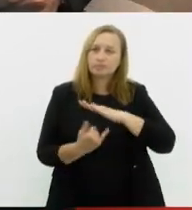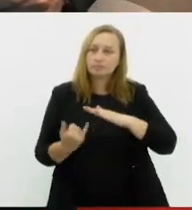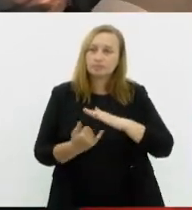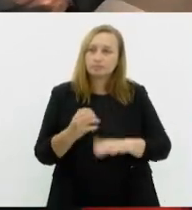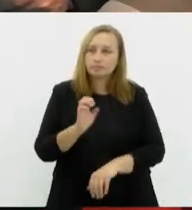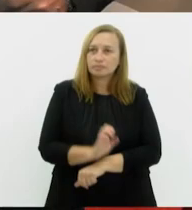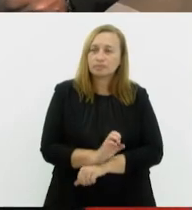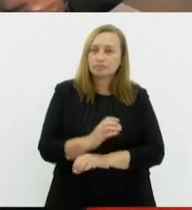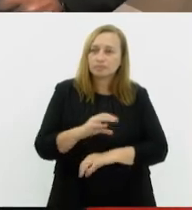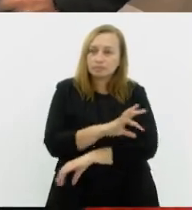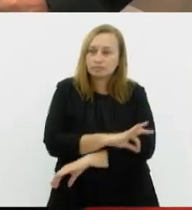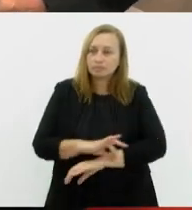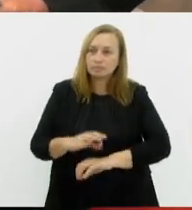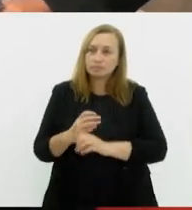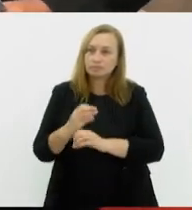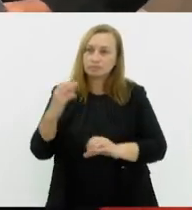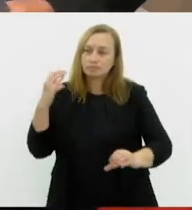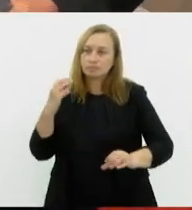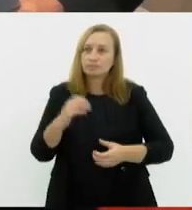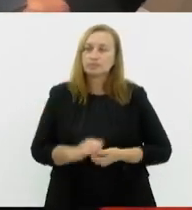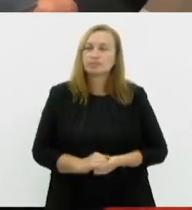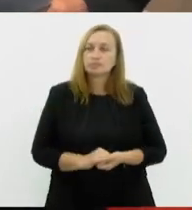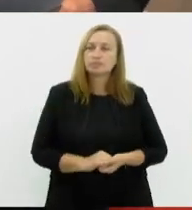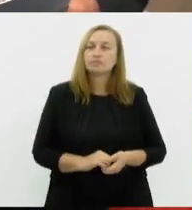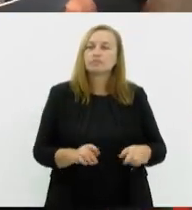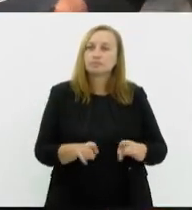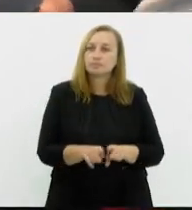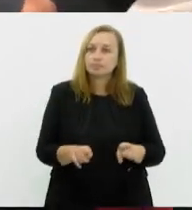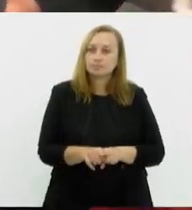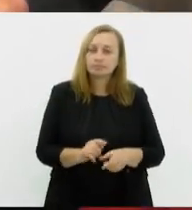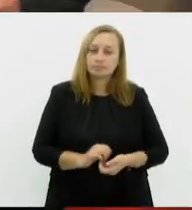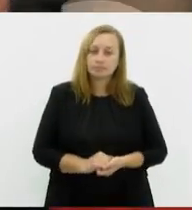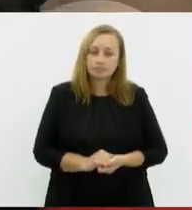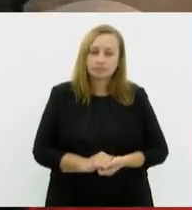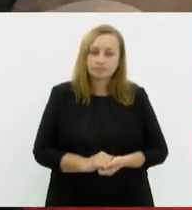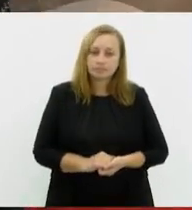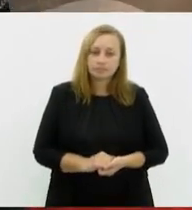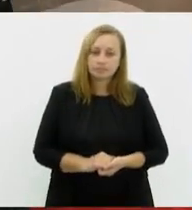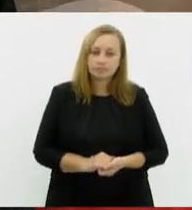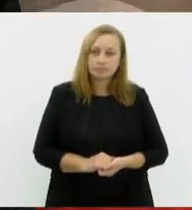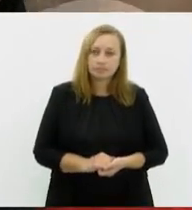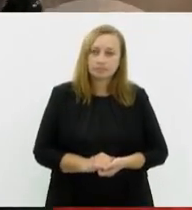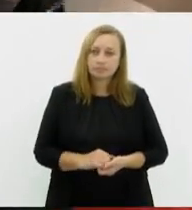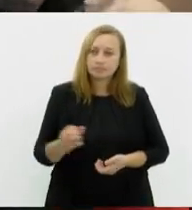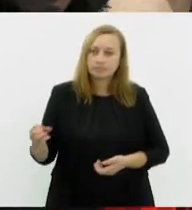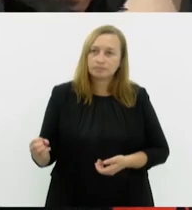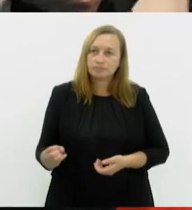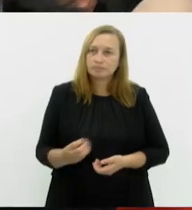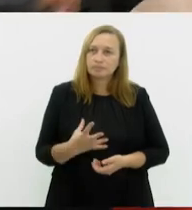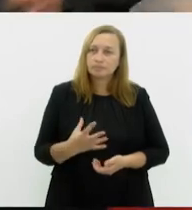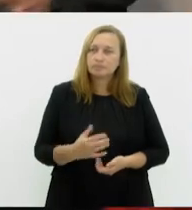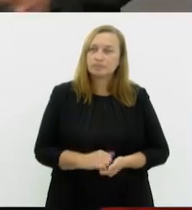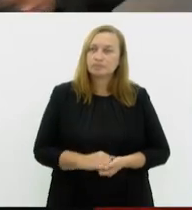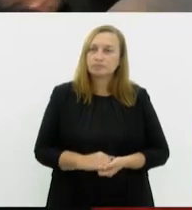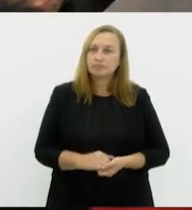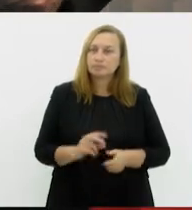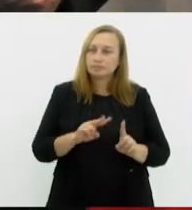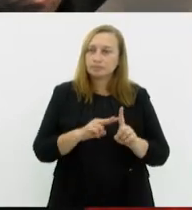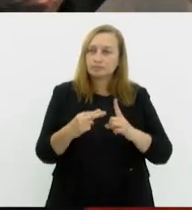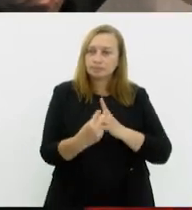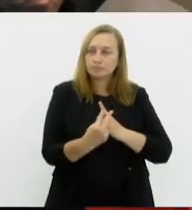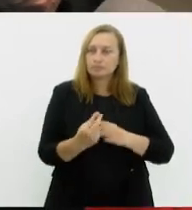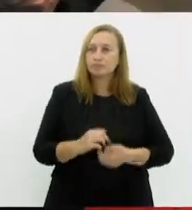de Engenharia e Arquitetura, né? E, ao mesmo tempo, tentando dar uma nova equação no seu